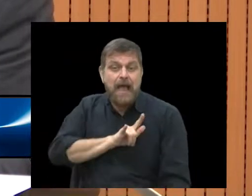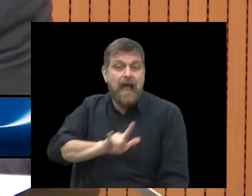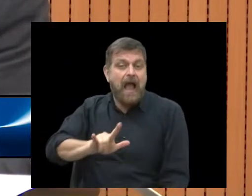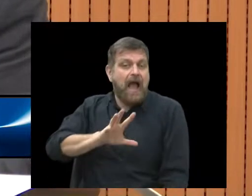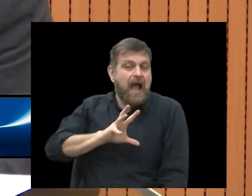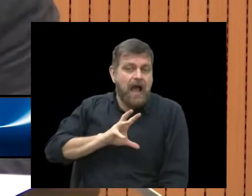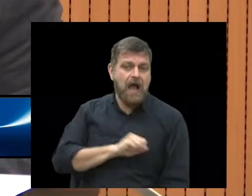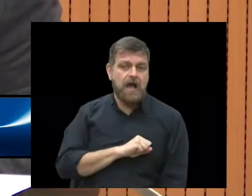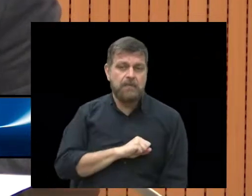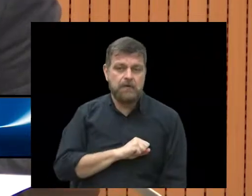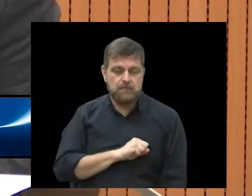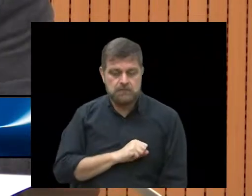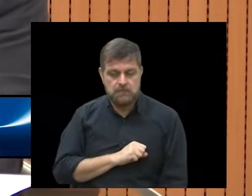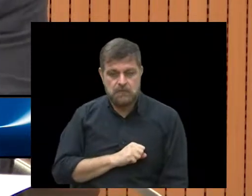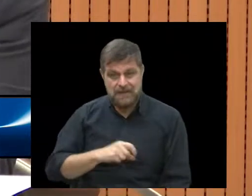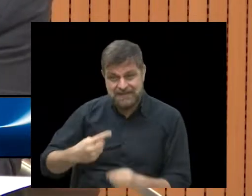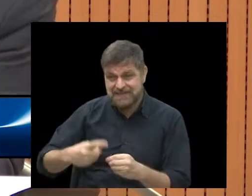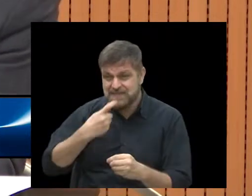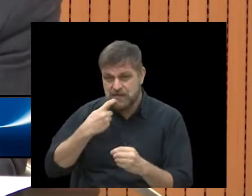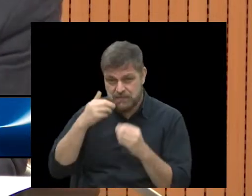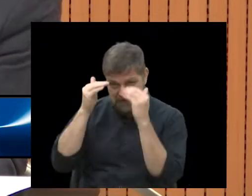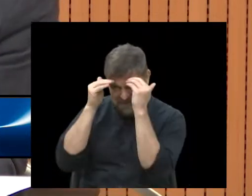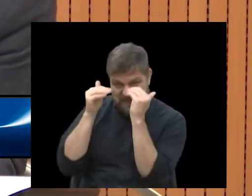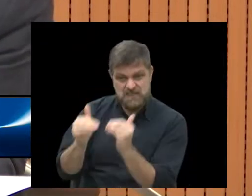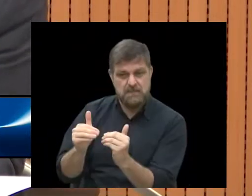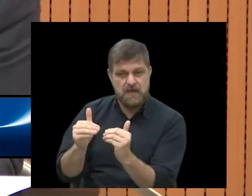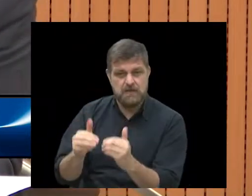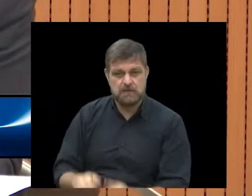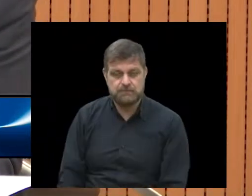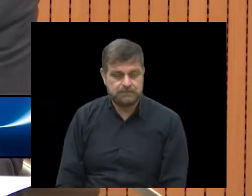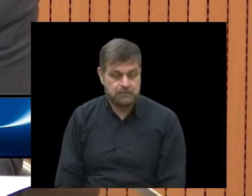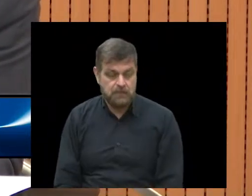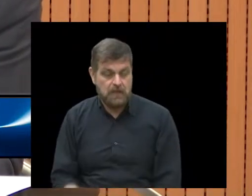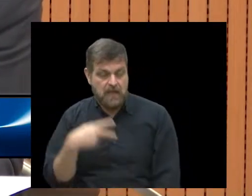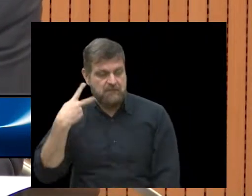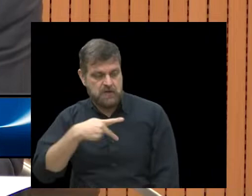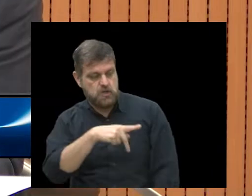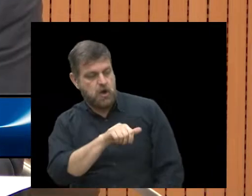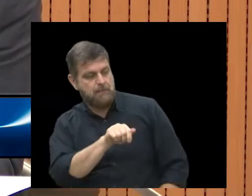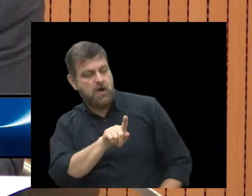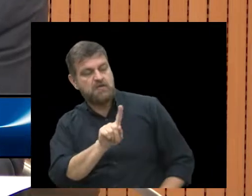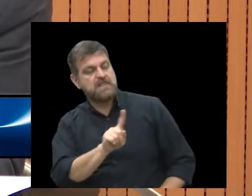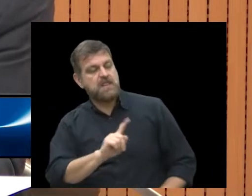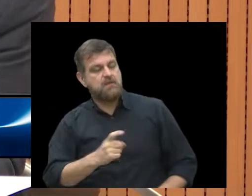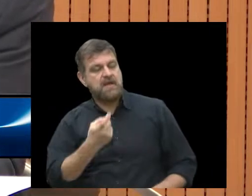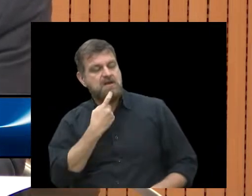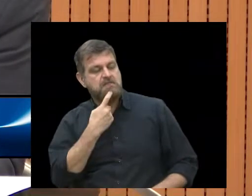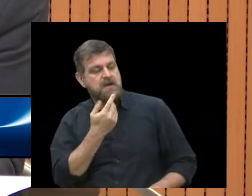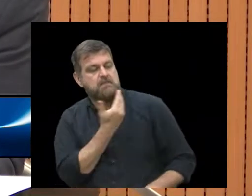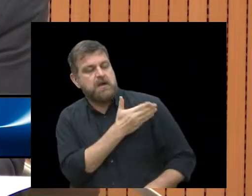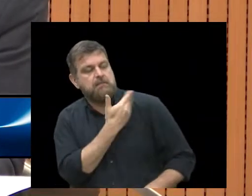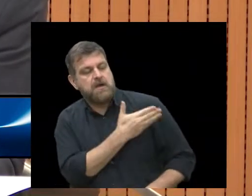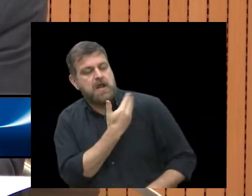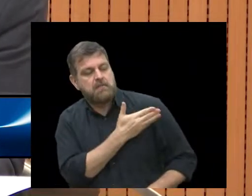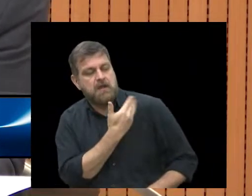essa terra. E não são, vereador Paulo Galtério, os campineiros que são xenófobos,